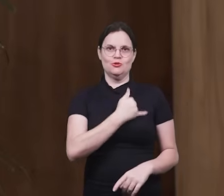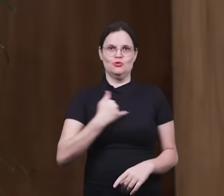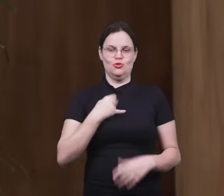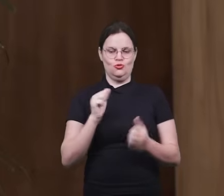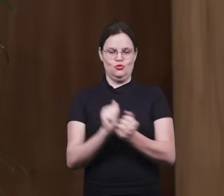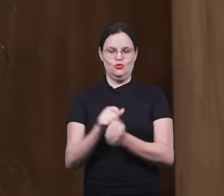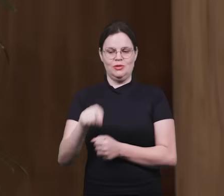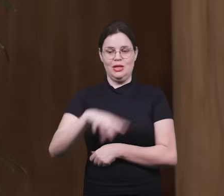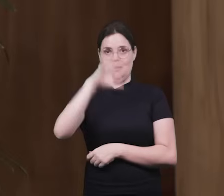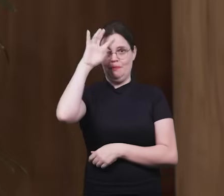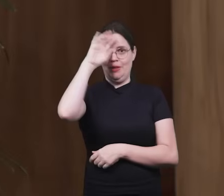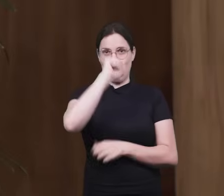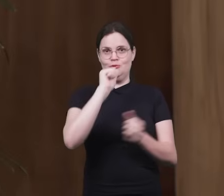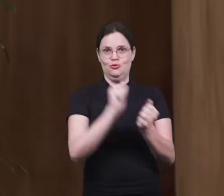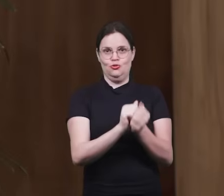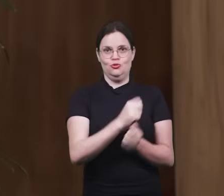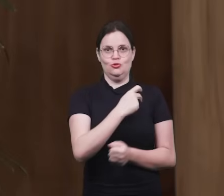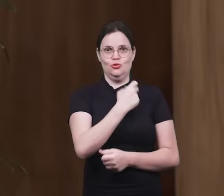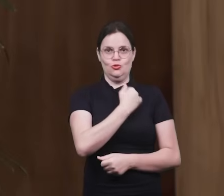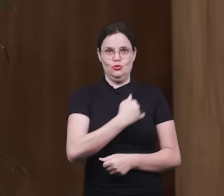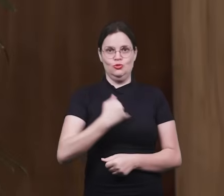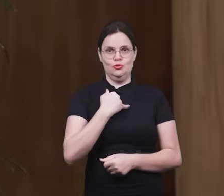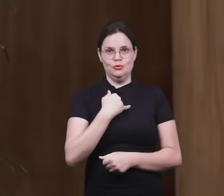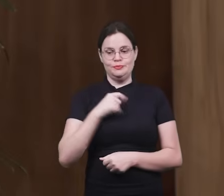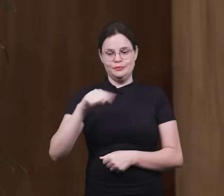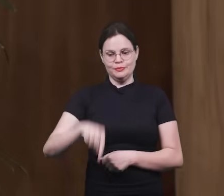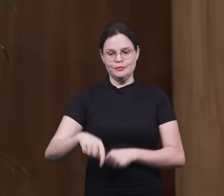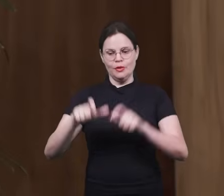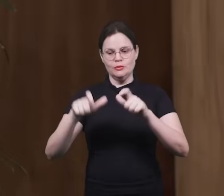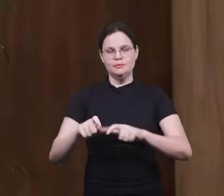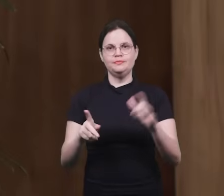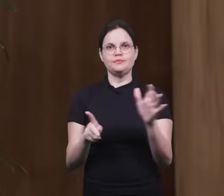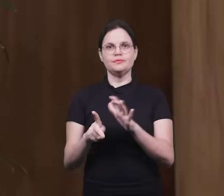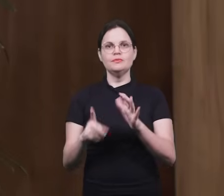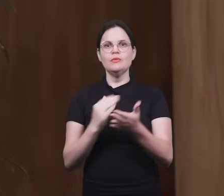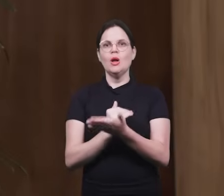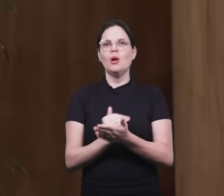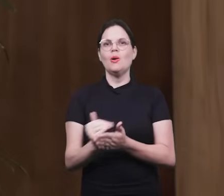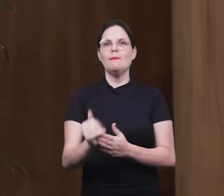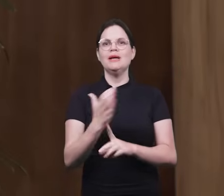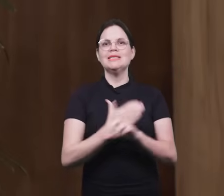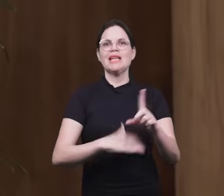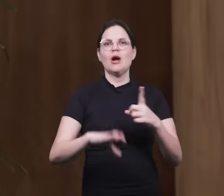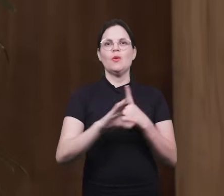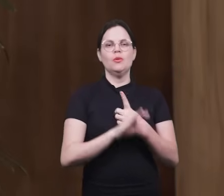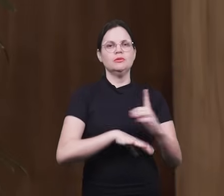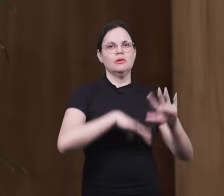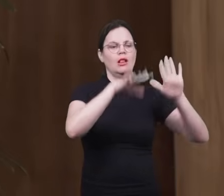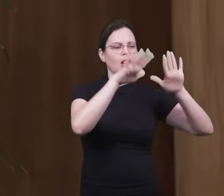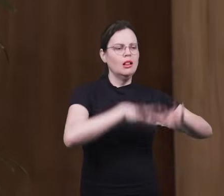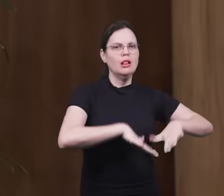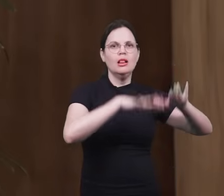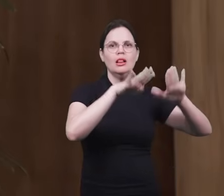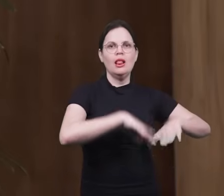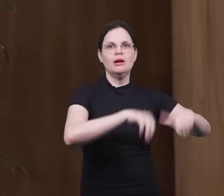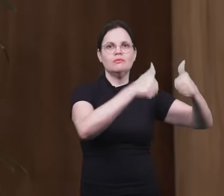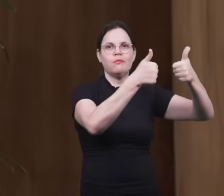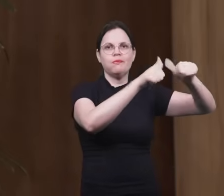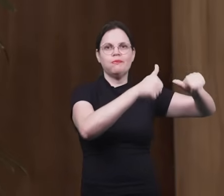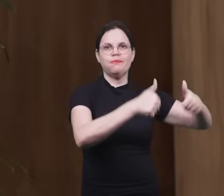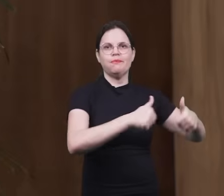nesse período, começam os cultos aos imperadores. Né? Estátuas